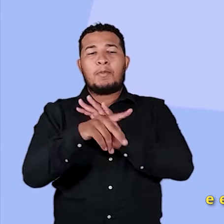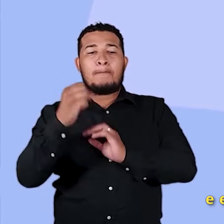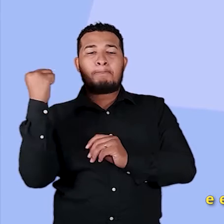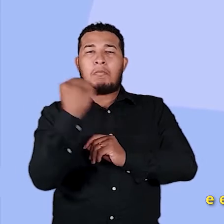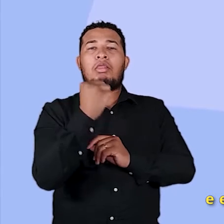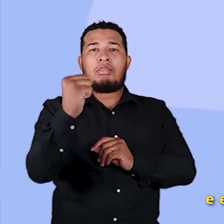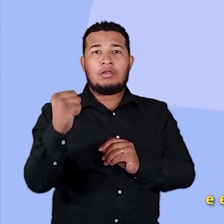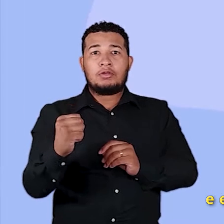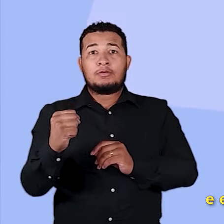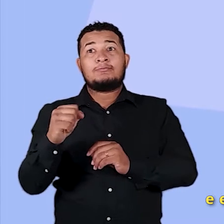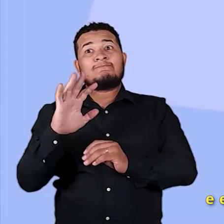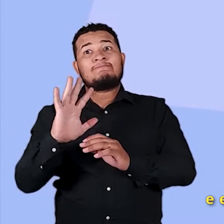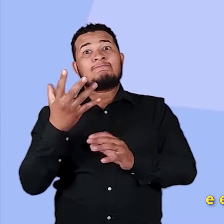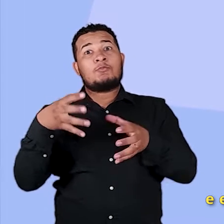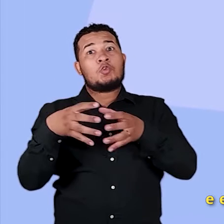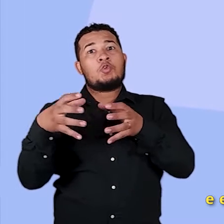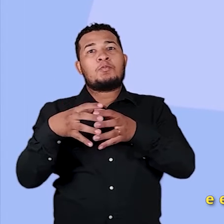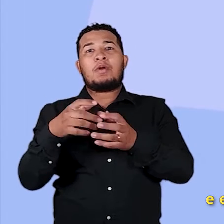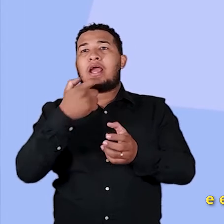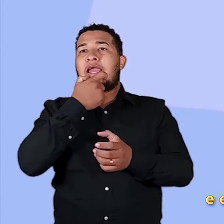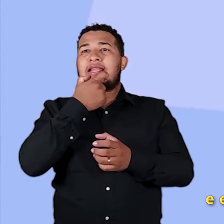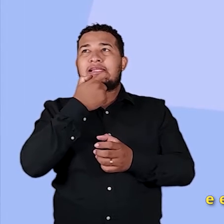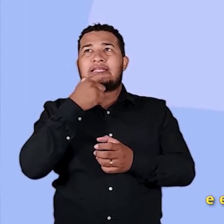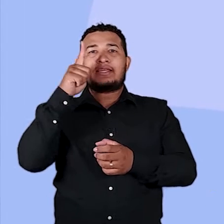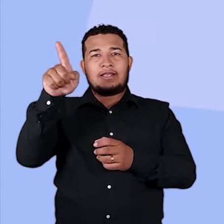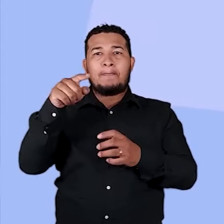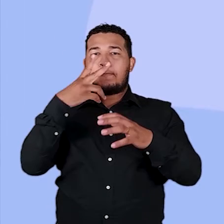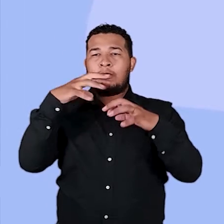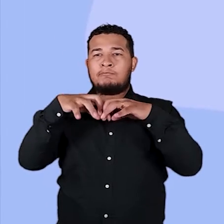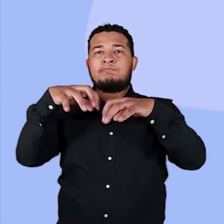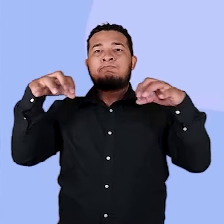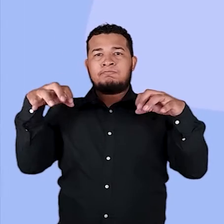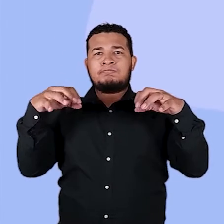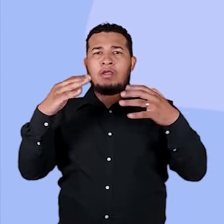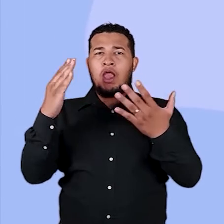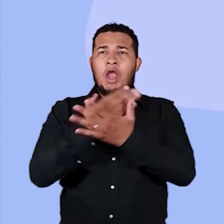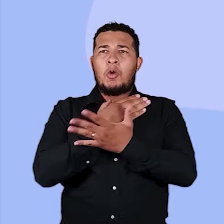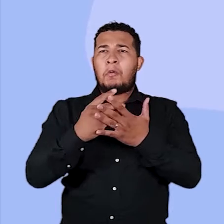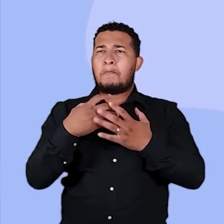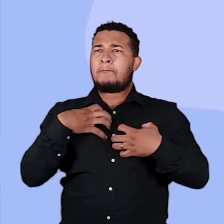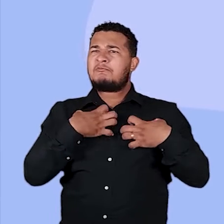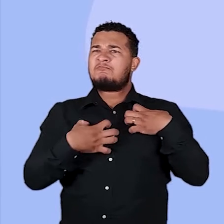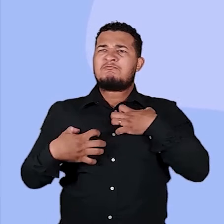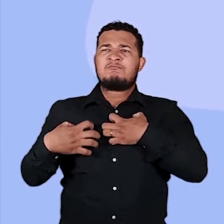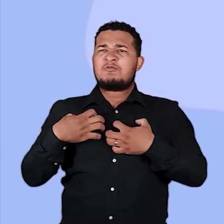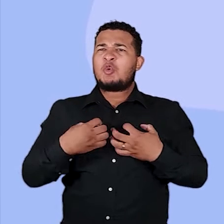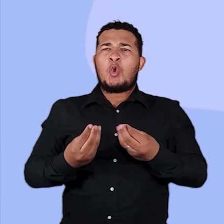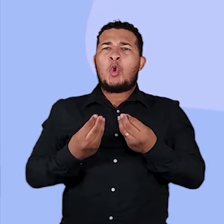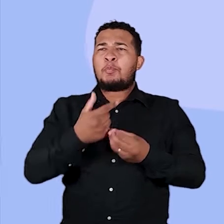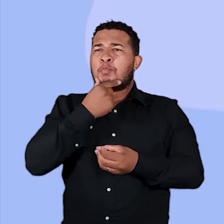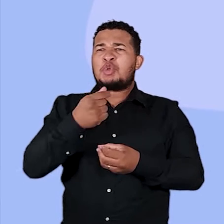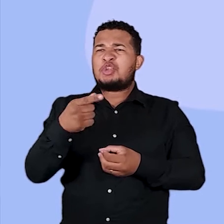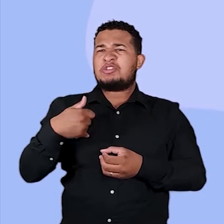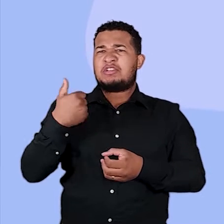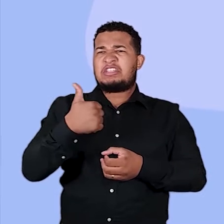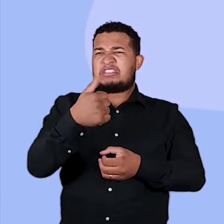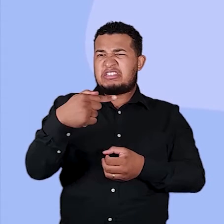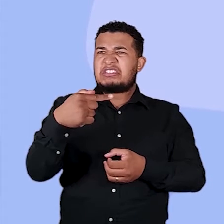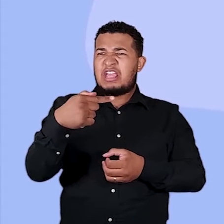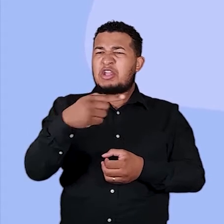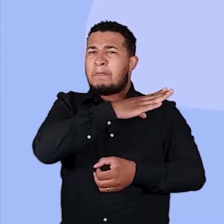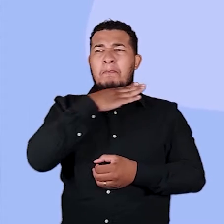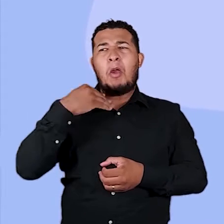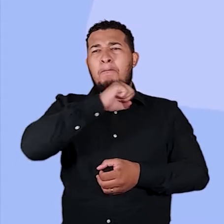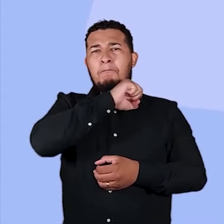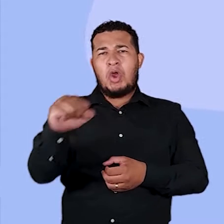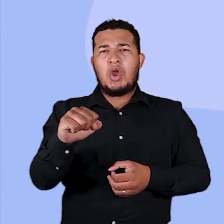dividiu muito a Inglaterra na época, porque, de um lado, muitas pessoas ficaram revoltadas com o fato de que um jovem de 17 anos